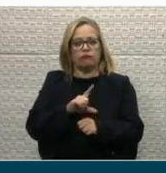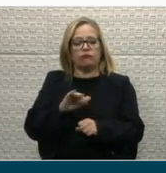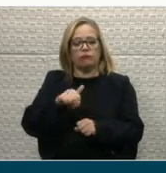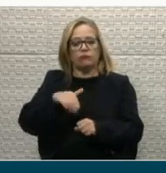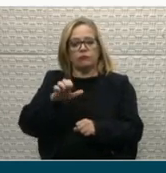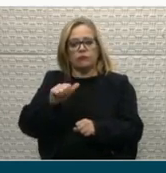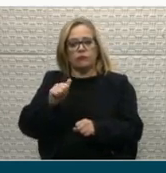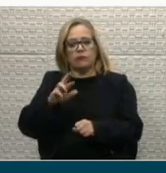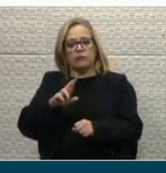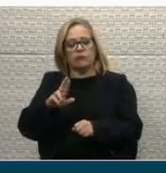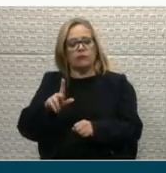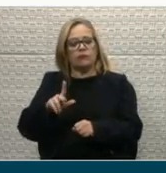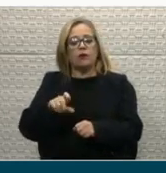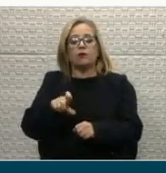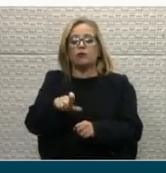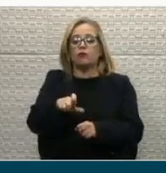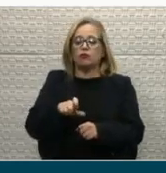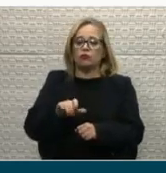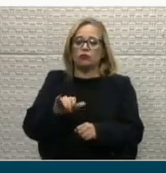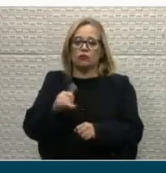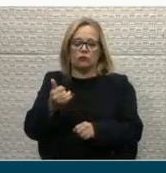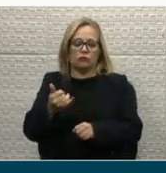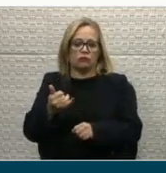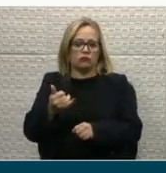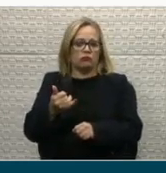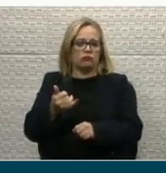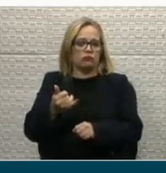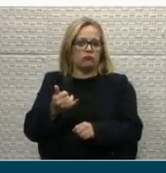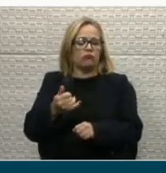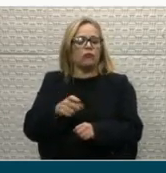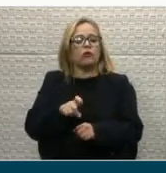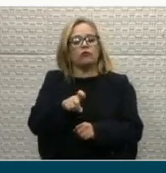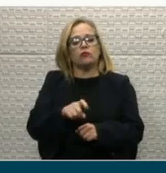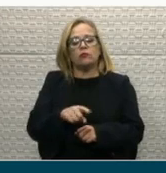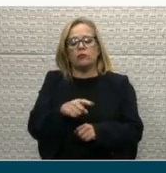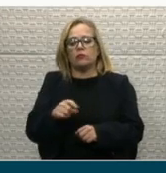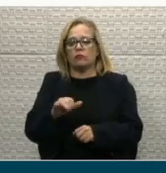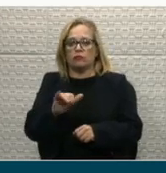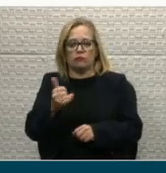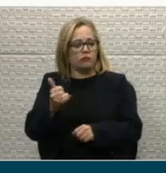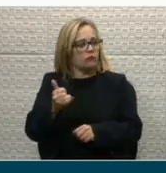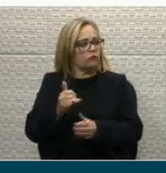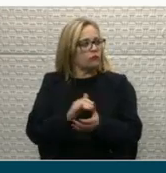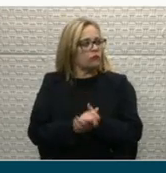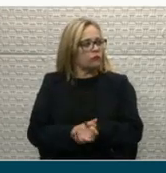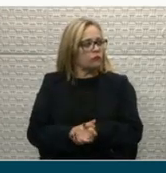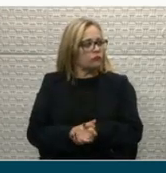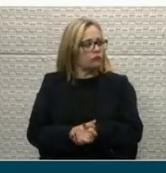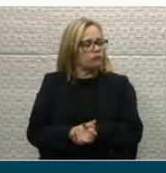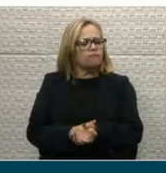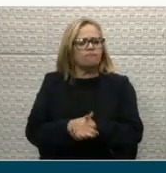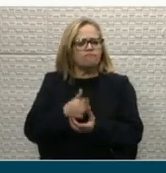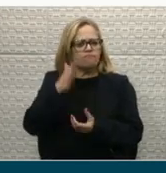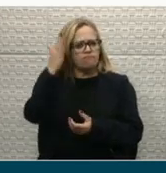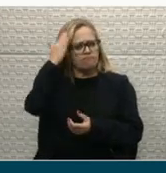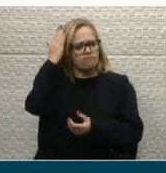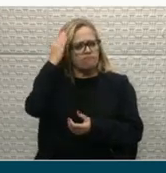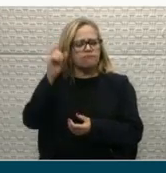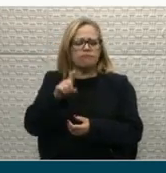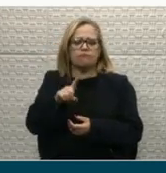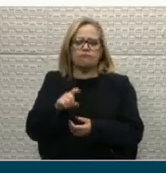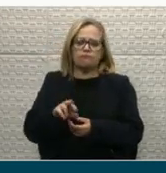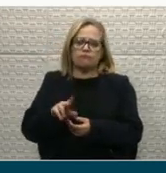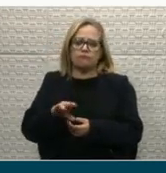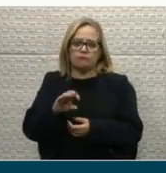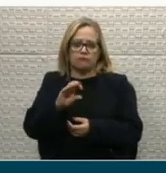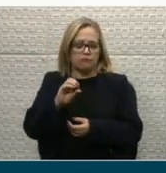que leva os vetores xy em vetores x menos y. Vamos supor que x é igual a